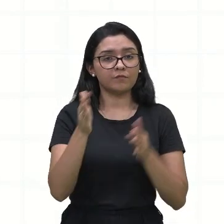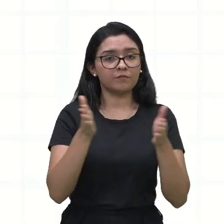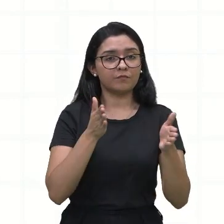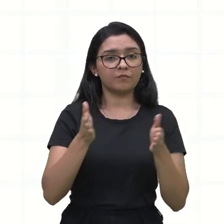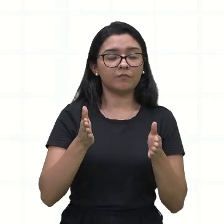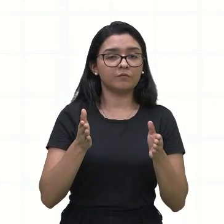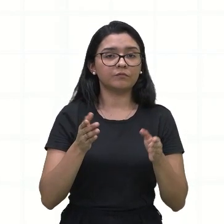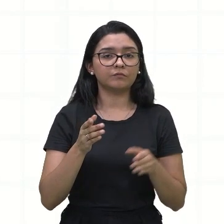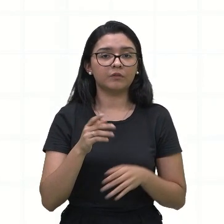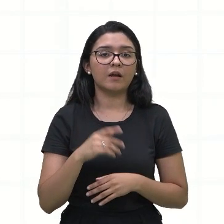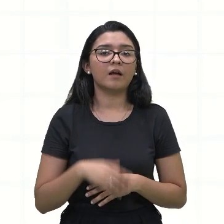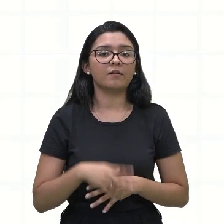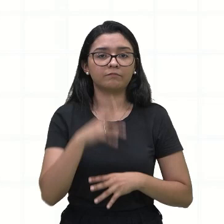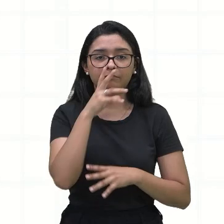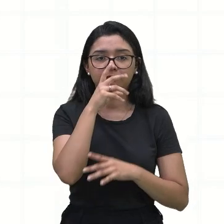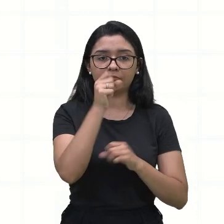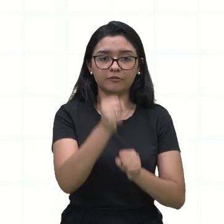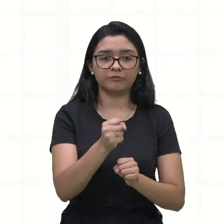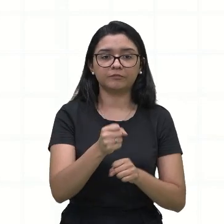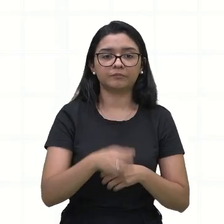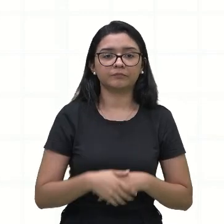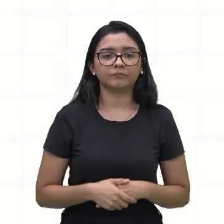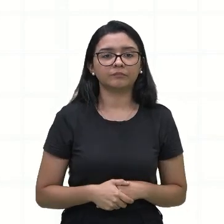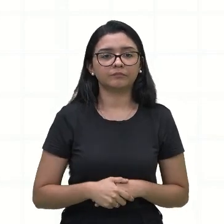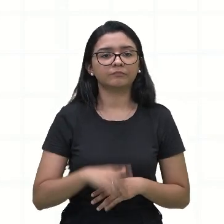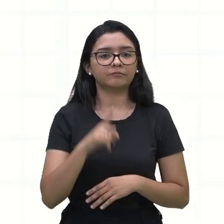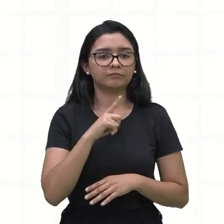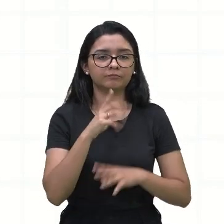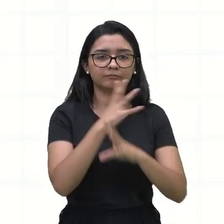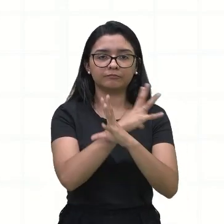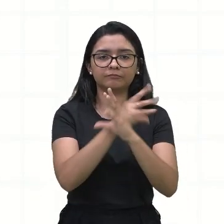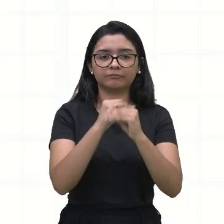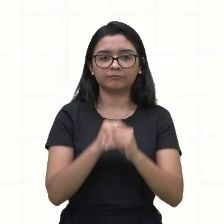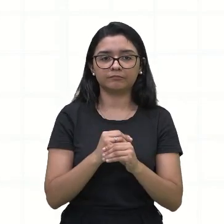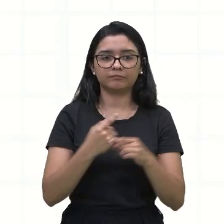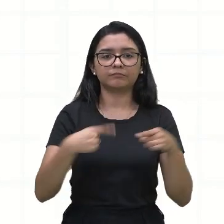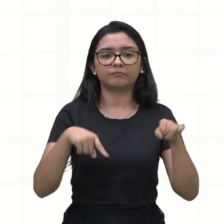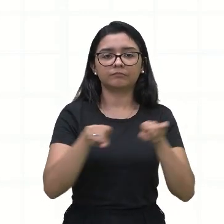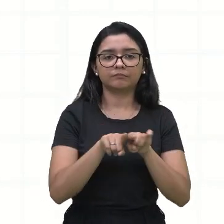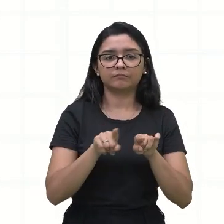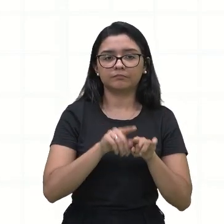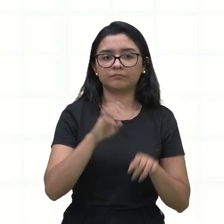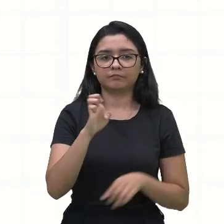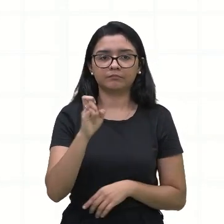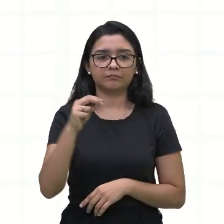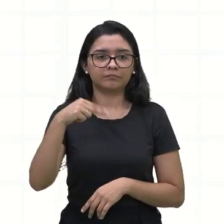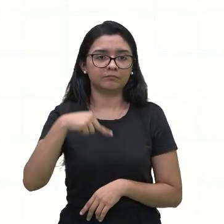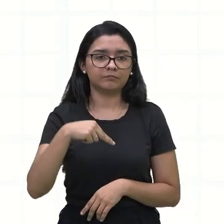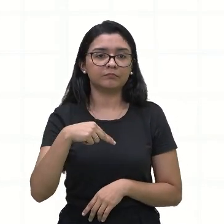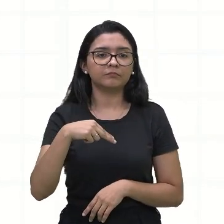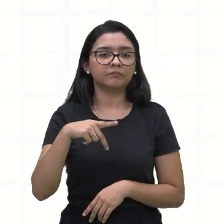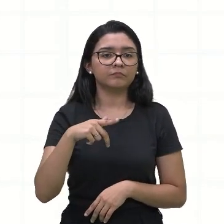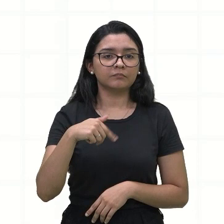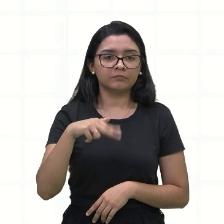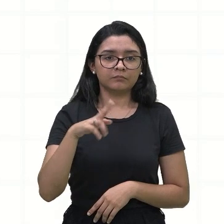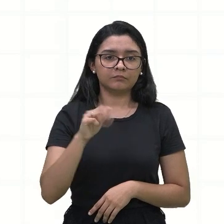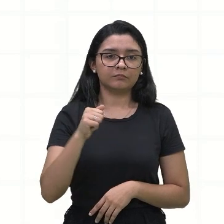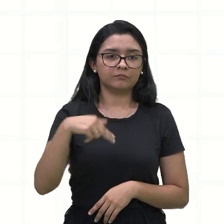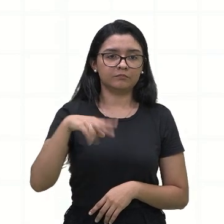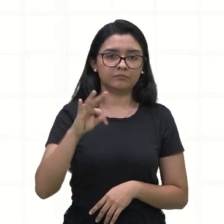trazer essas ideias, esses conectivos, enquanto vai indicar tempo. Primeiramente, numeração,